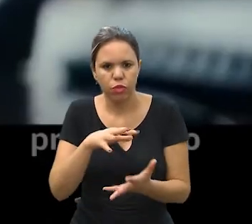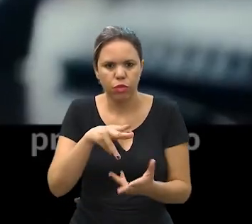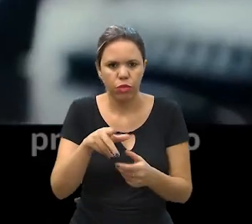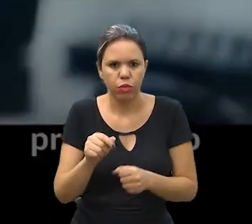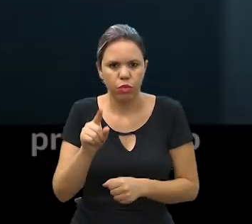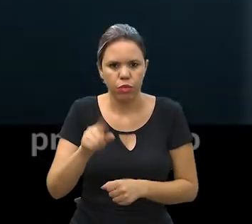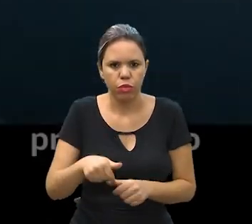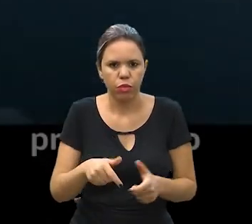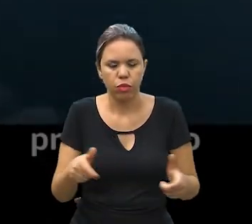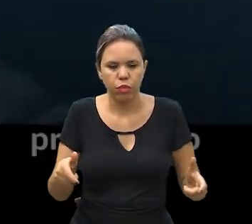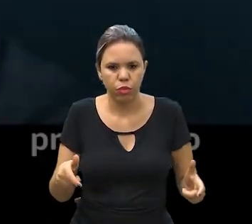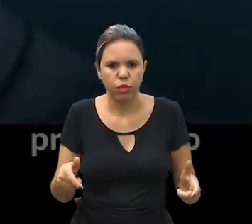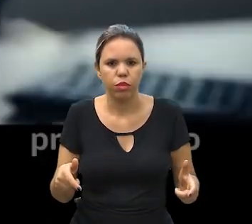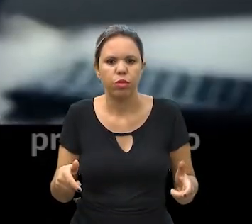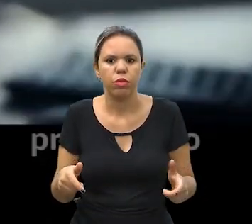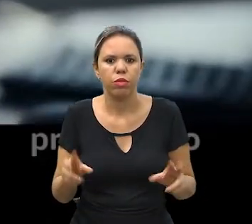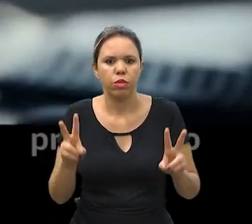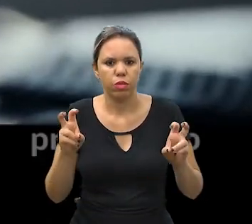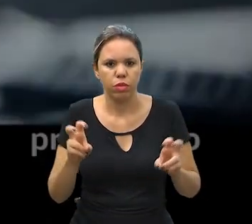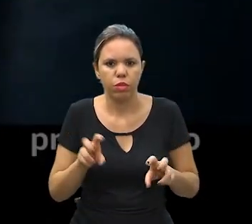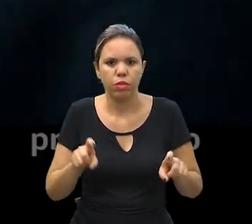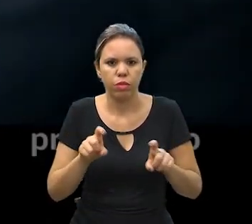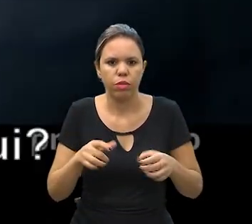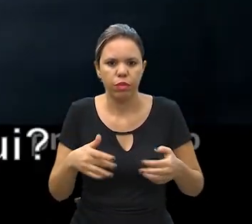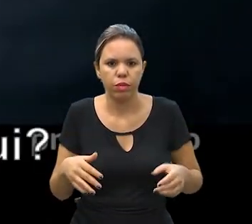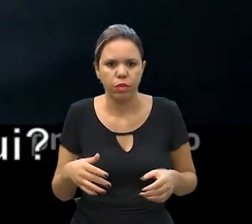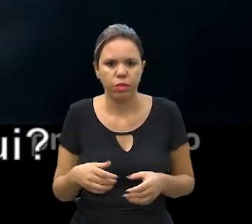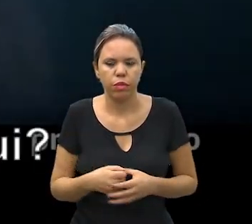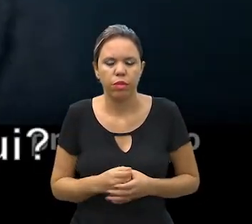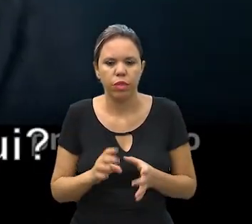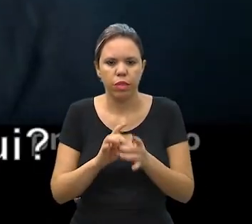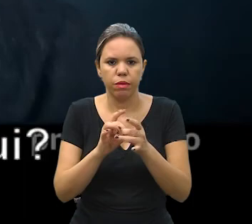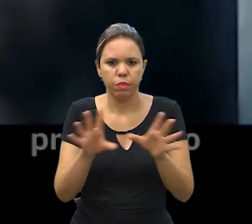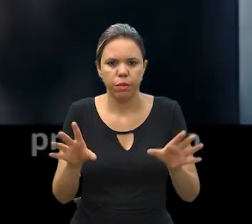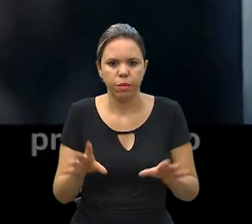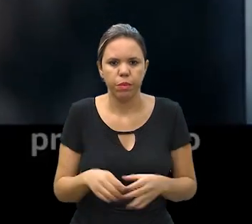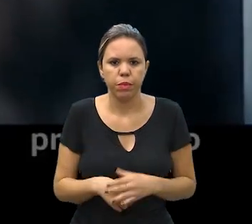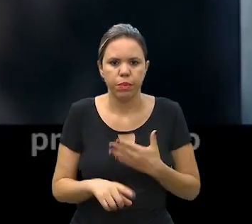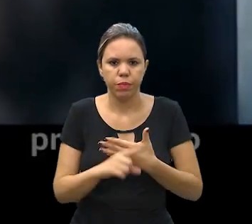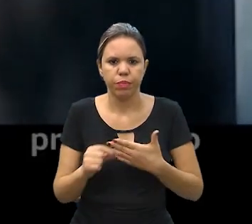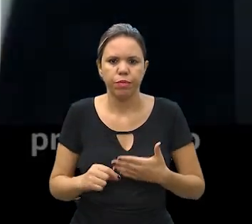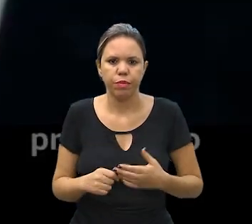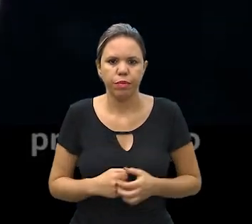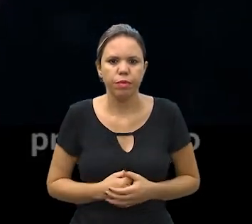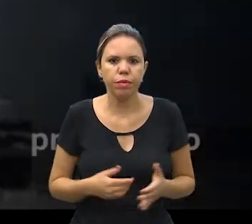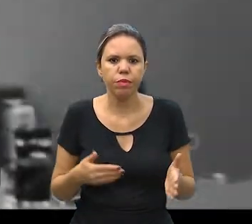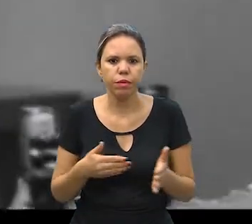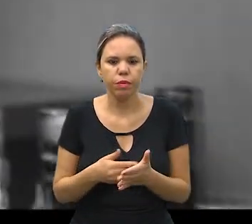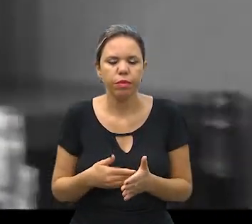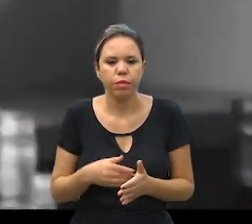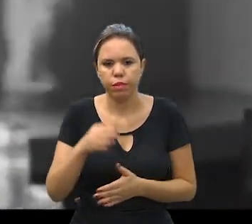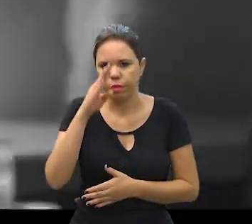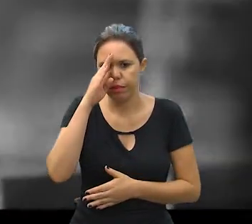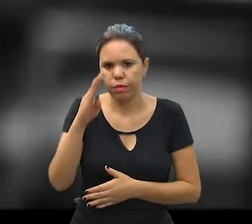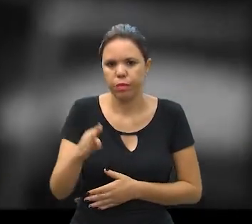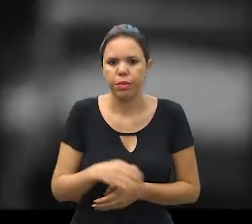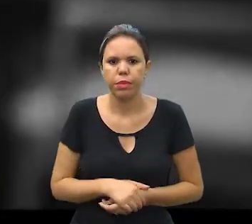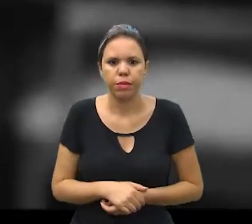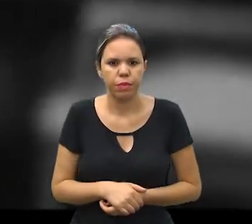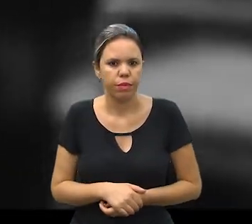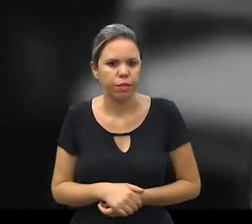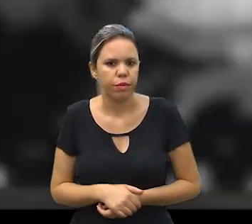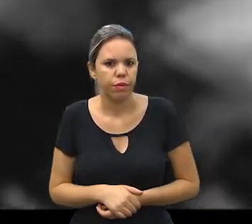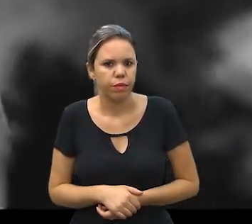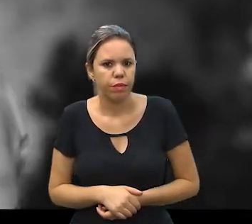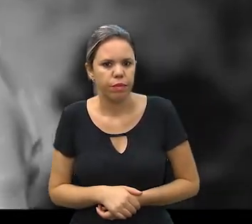acredita que o mundo é uma enorme simulação de computador. Está lá disponível no Prime Video. Por último, destaque para